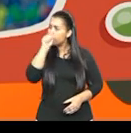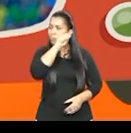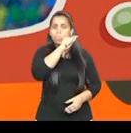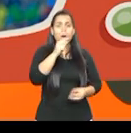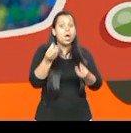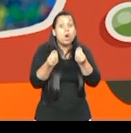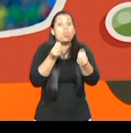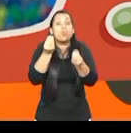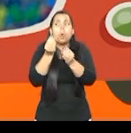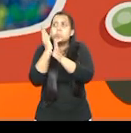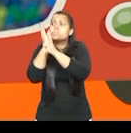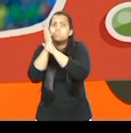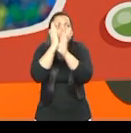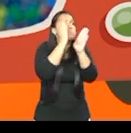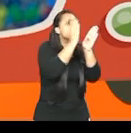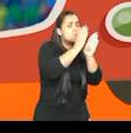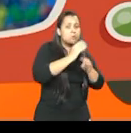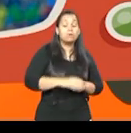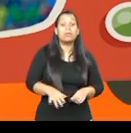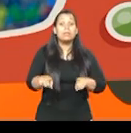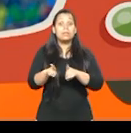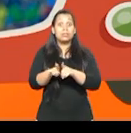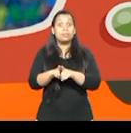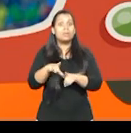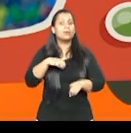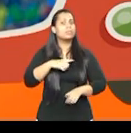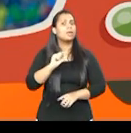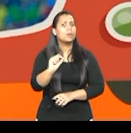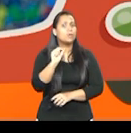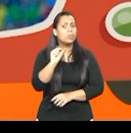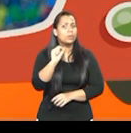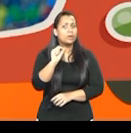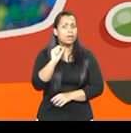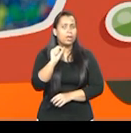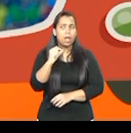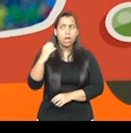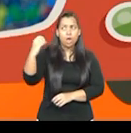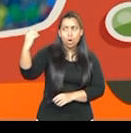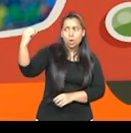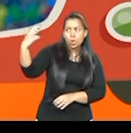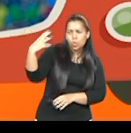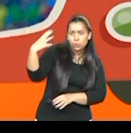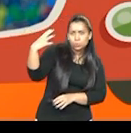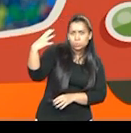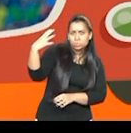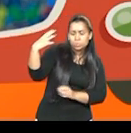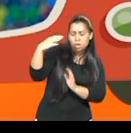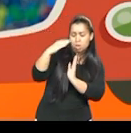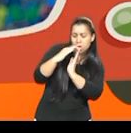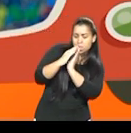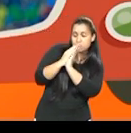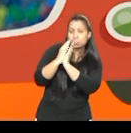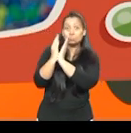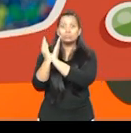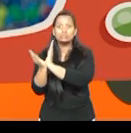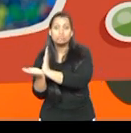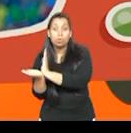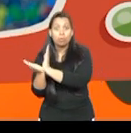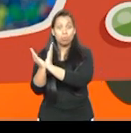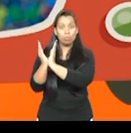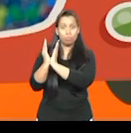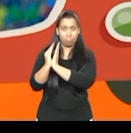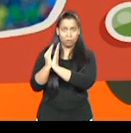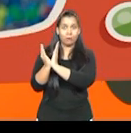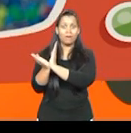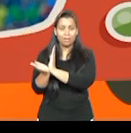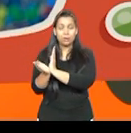identificá-los. Teremos também um experimento com luz e sombras, onde vocês conseguirão identificar o leste do ponto em